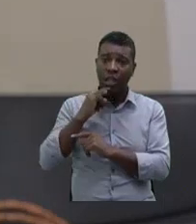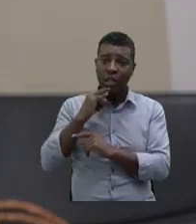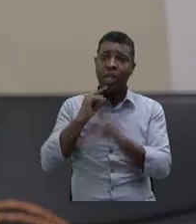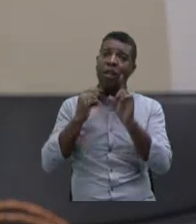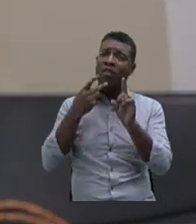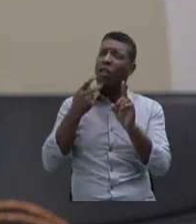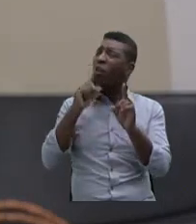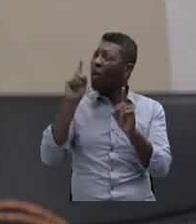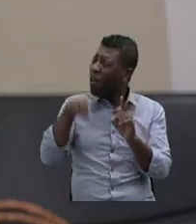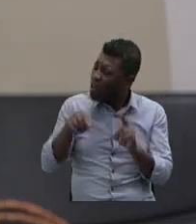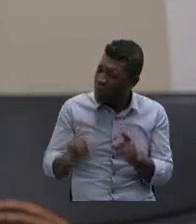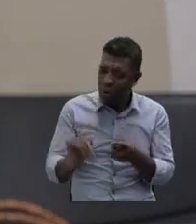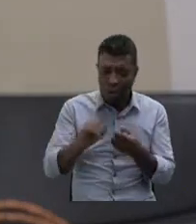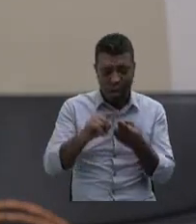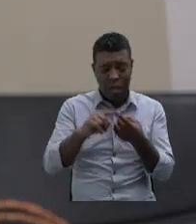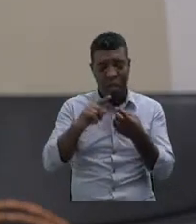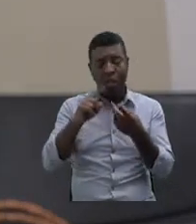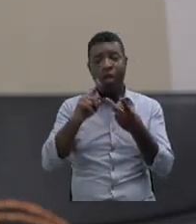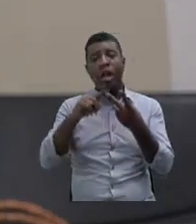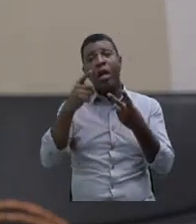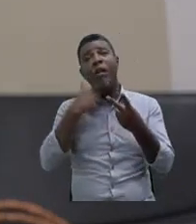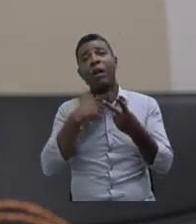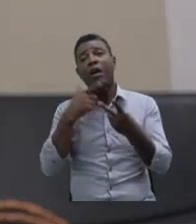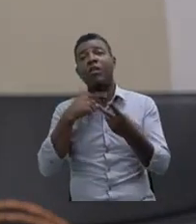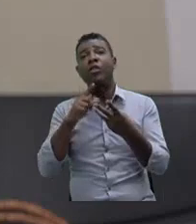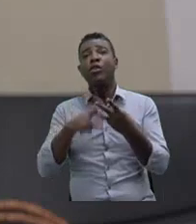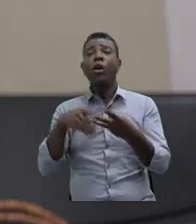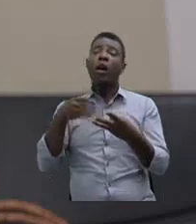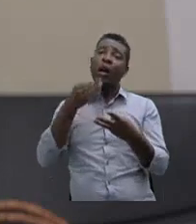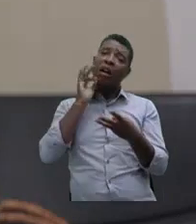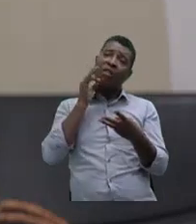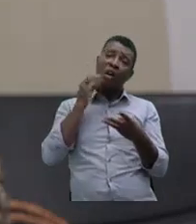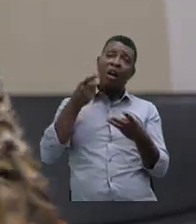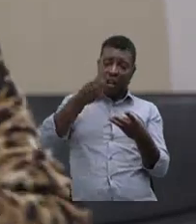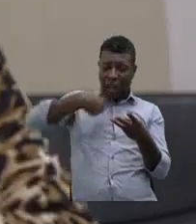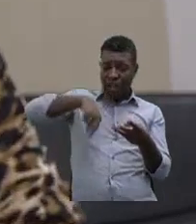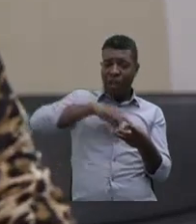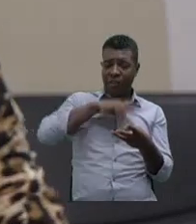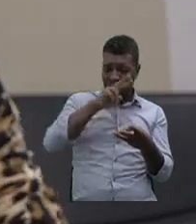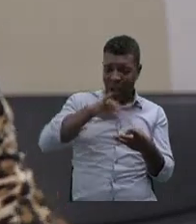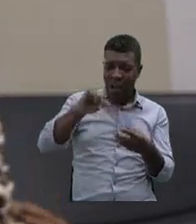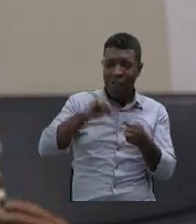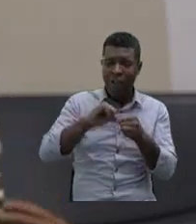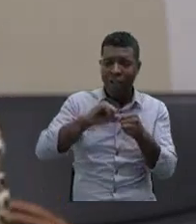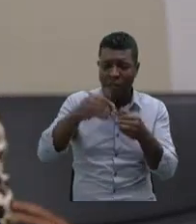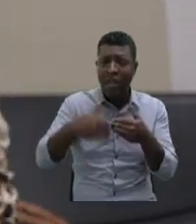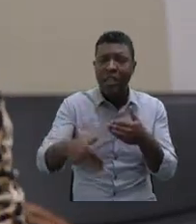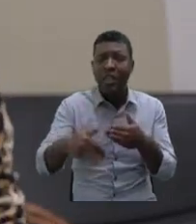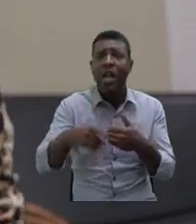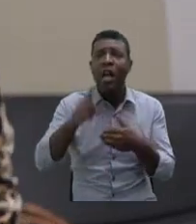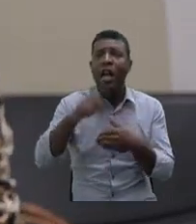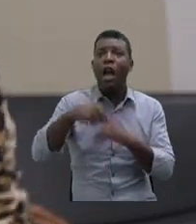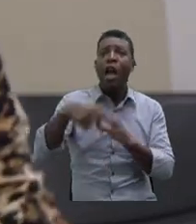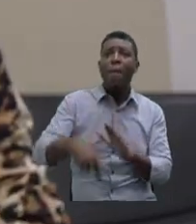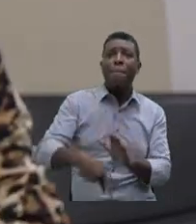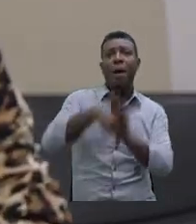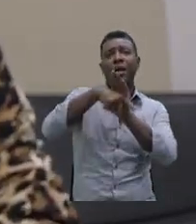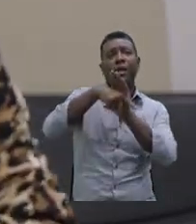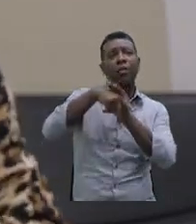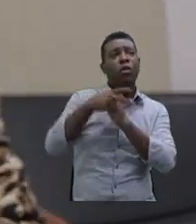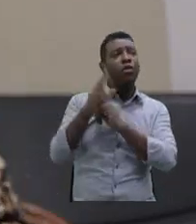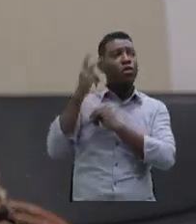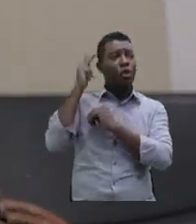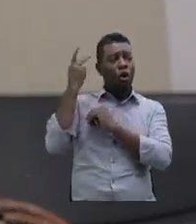queijo, o café também a gente vai fazer, né? Como patrimônio histórico de Minas Gerais, o nosso café